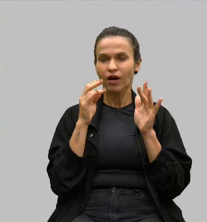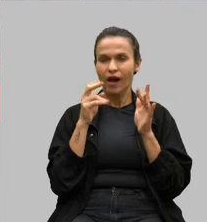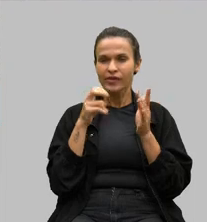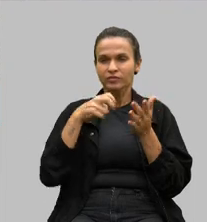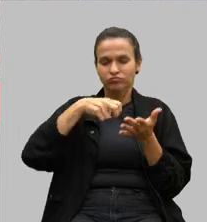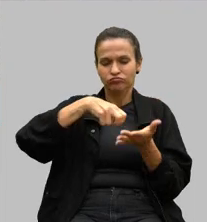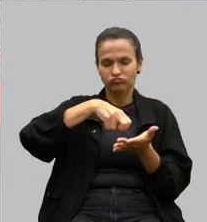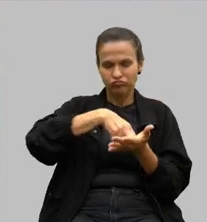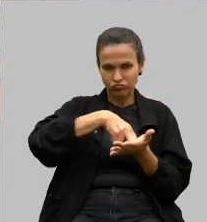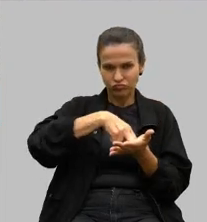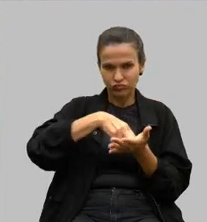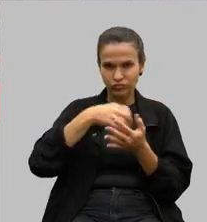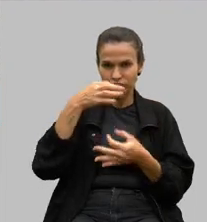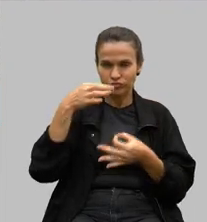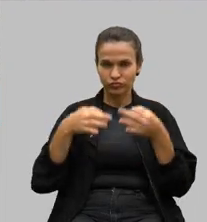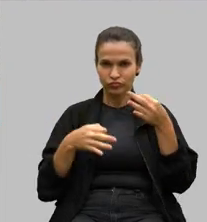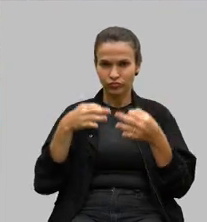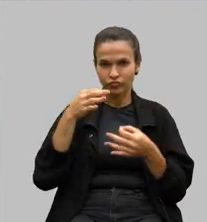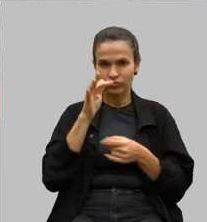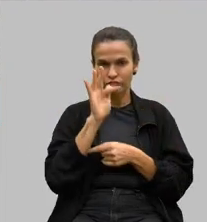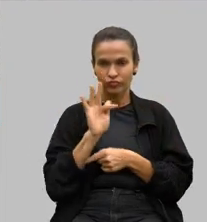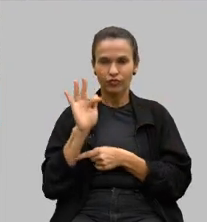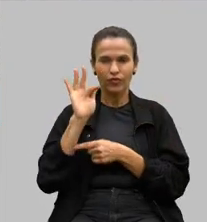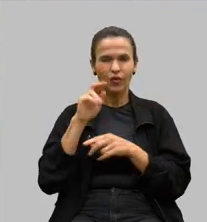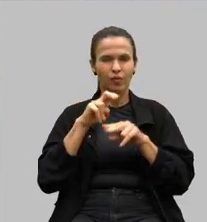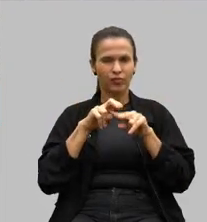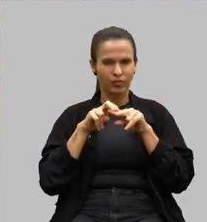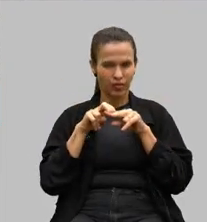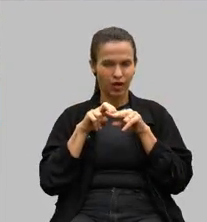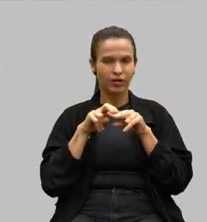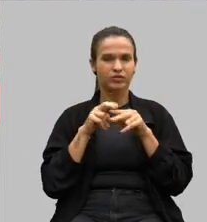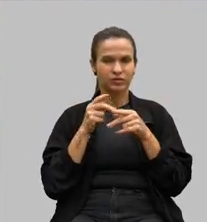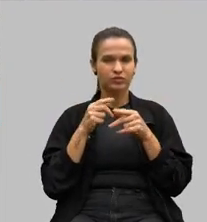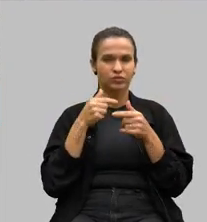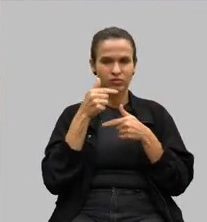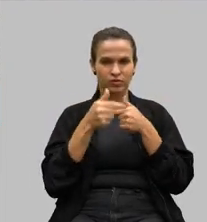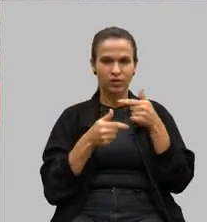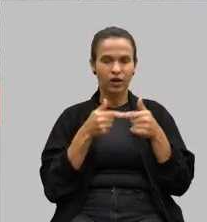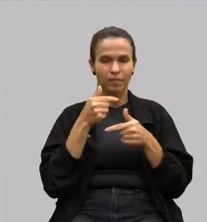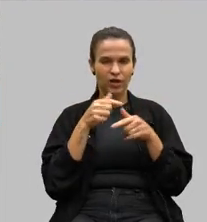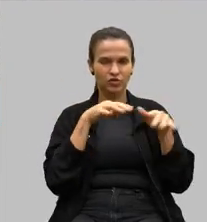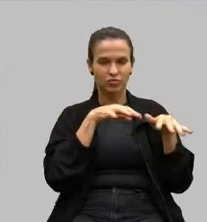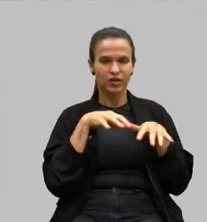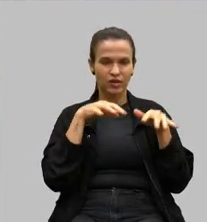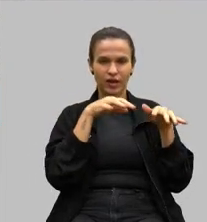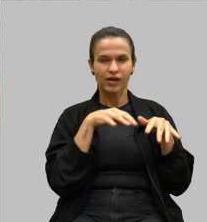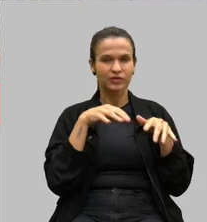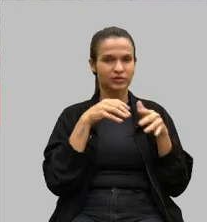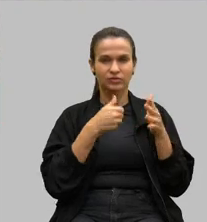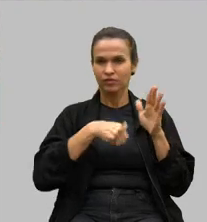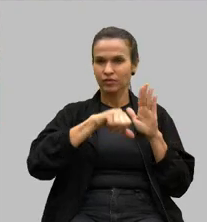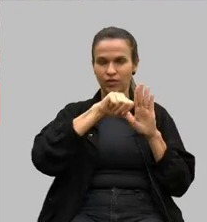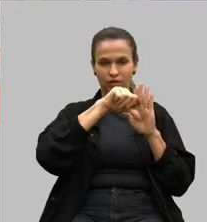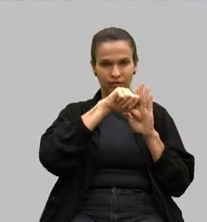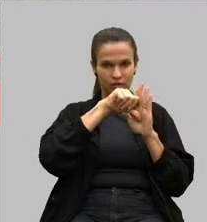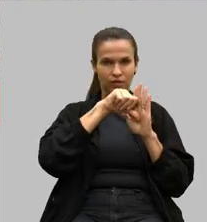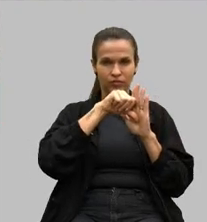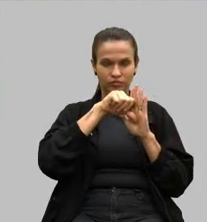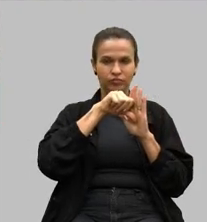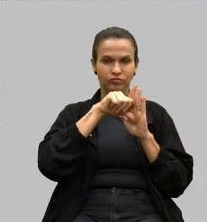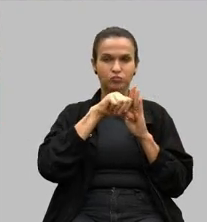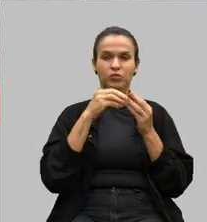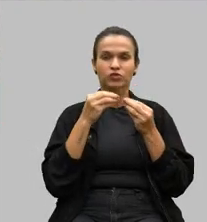federal por um esquema de mineração ilegal um prejuízo apurado aí de mais de r50 milhões de